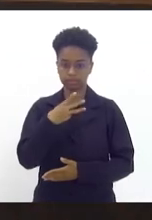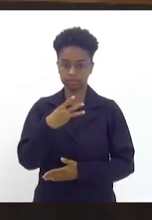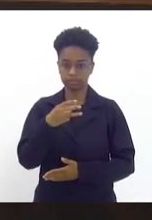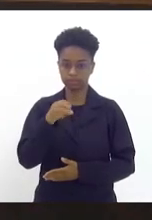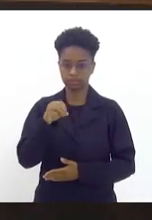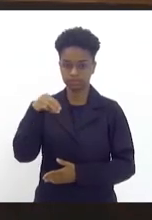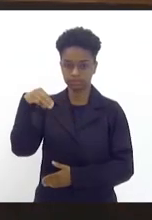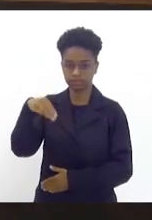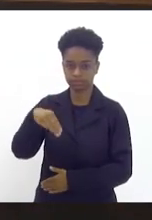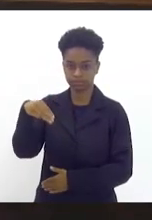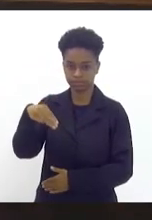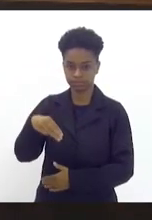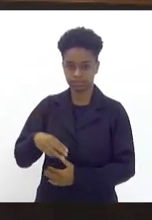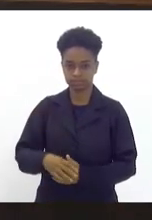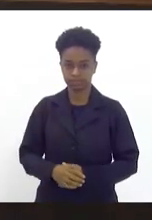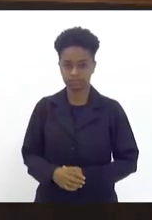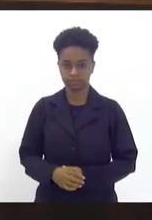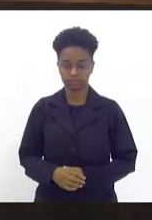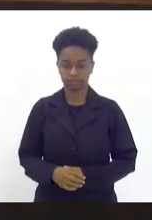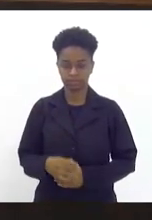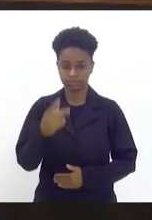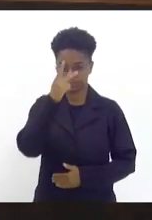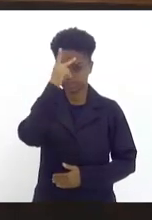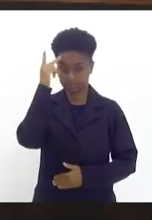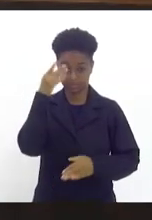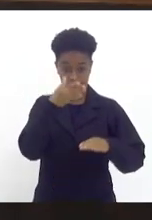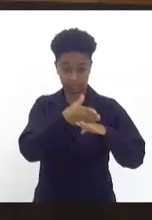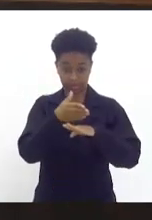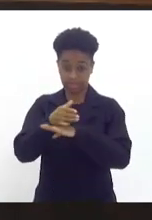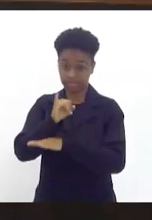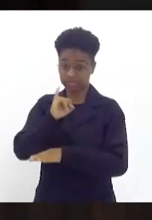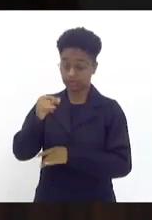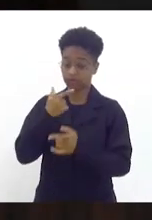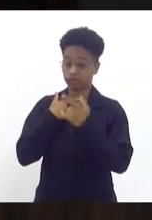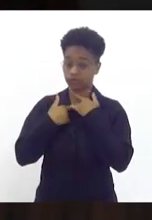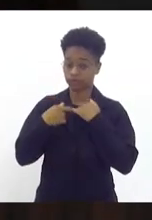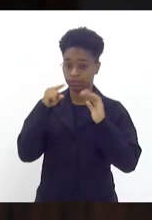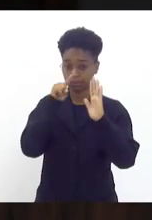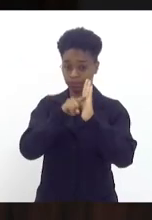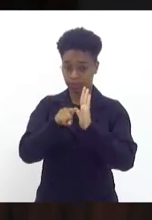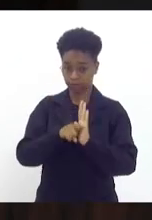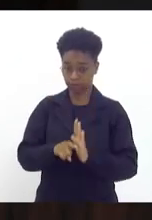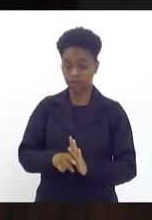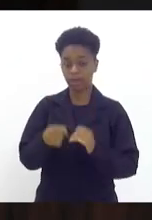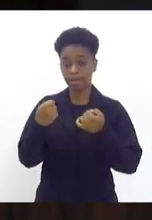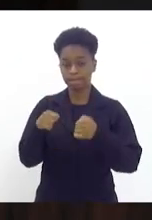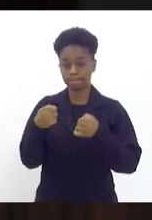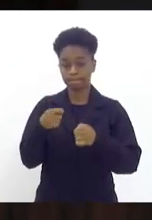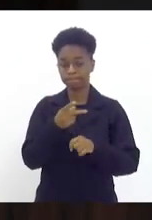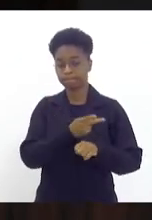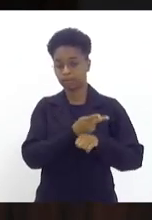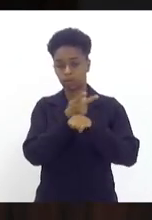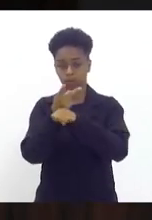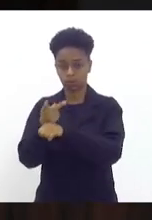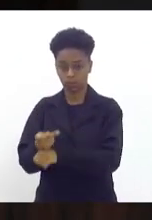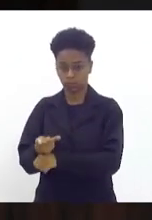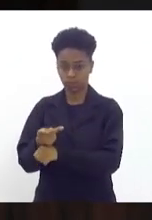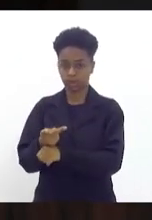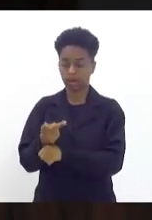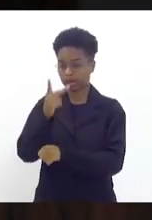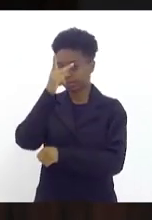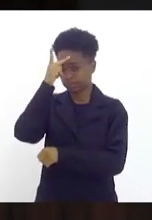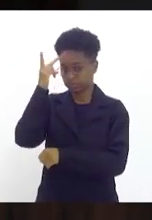minutos. Os participantes que desejarem fazer perguntas devem procurar o